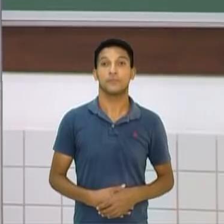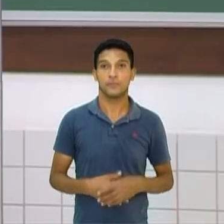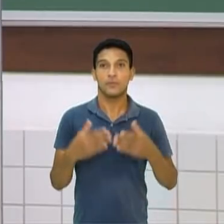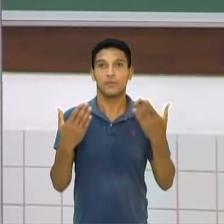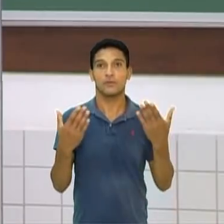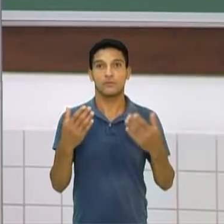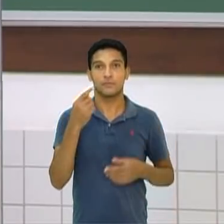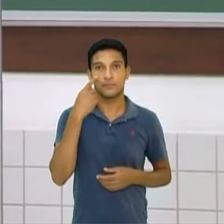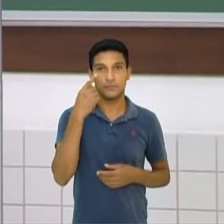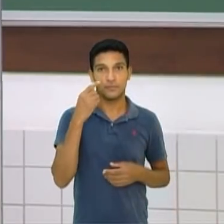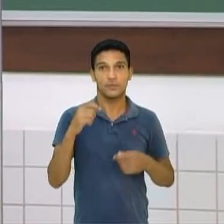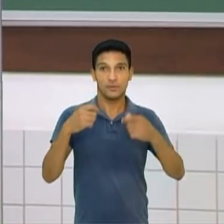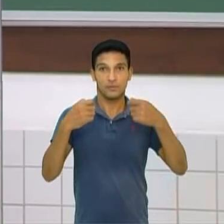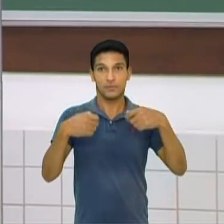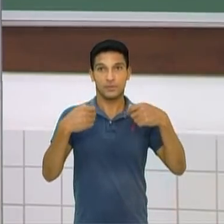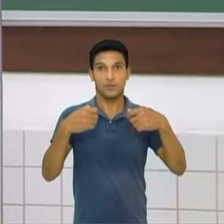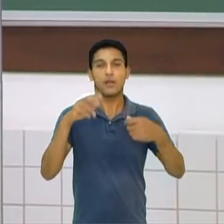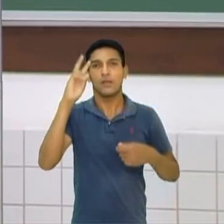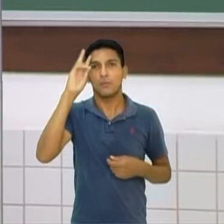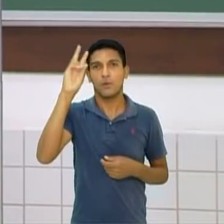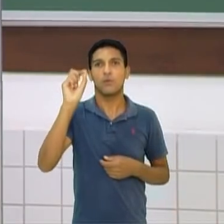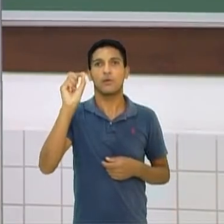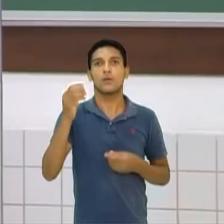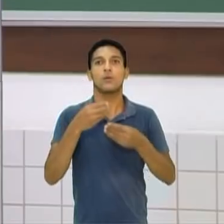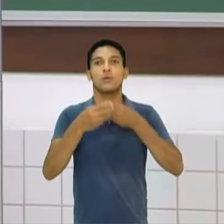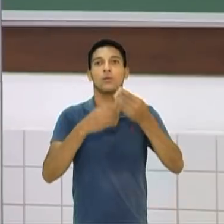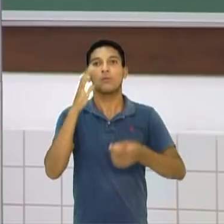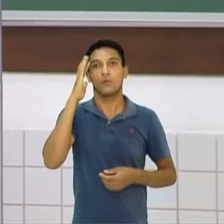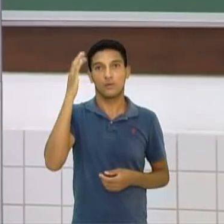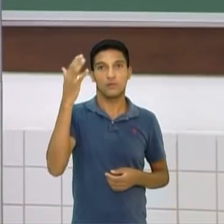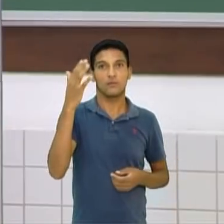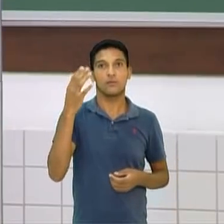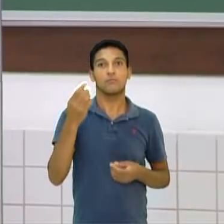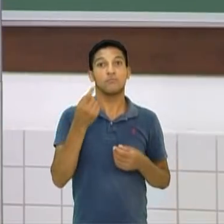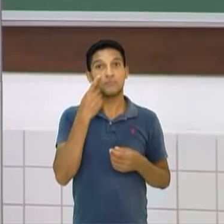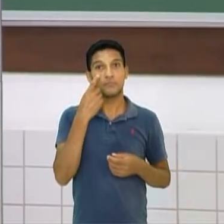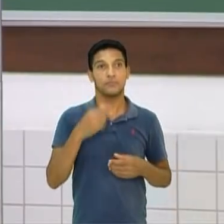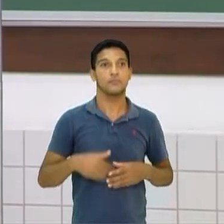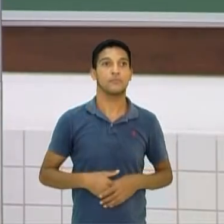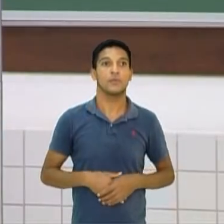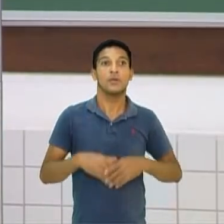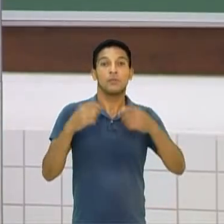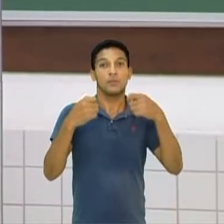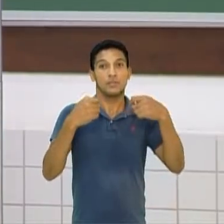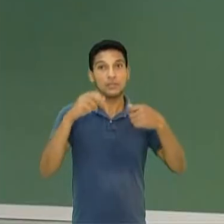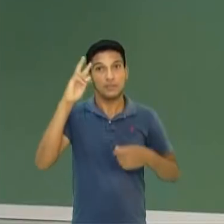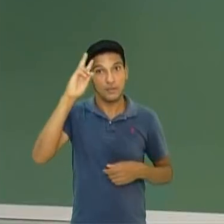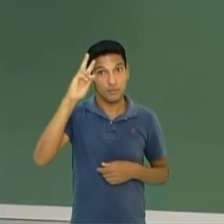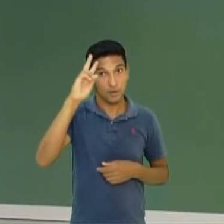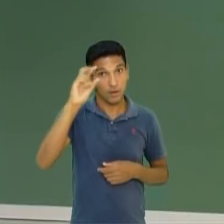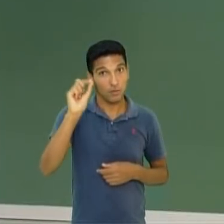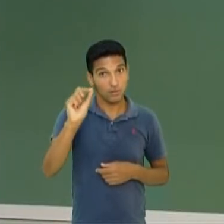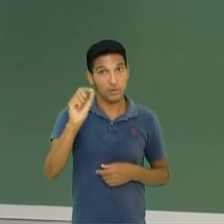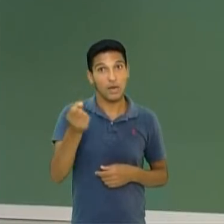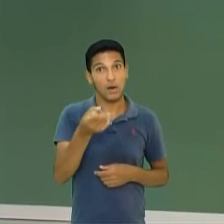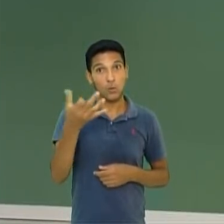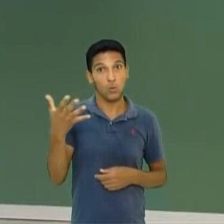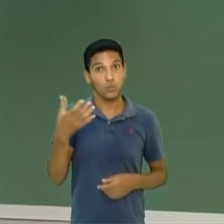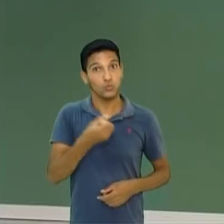imagem, eles pertencem ao conjunto dos números racionais. Os números racionais podem ser positivos